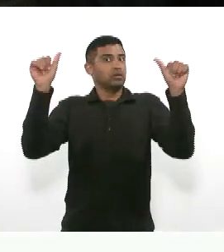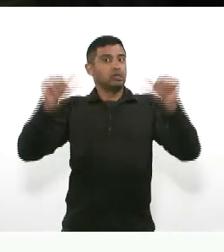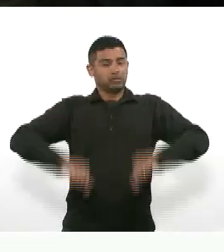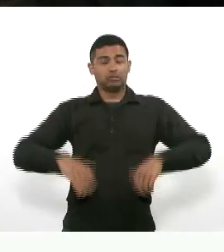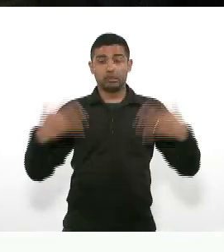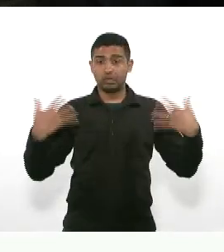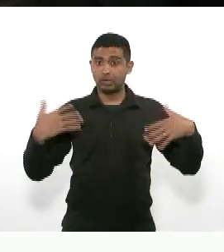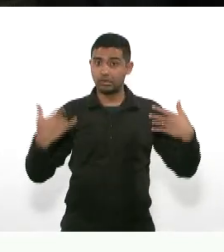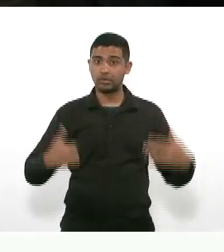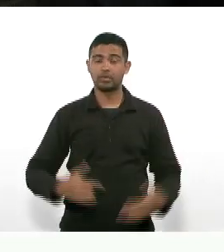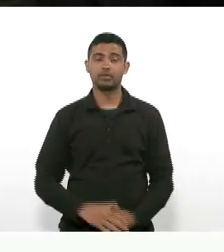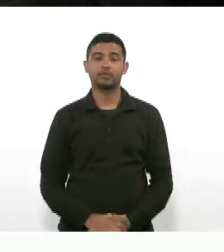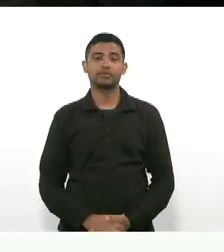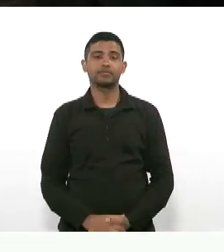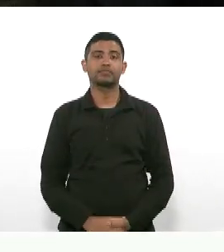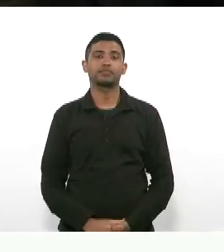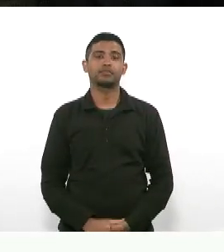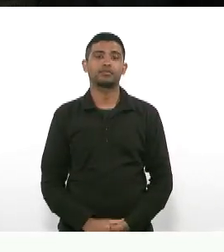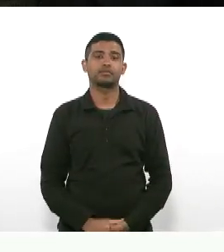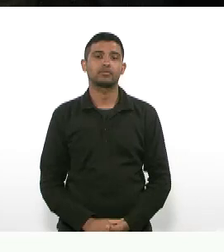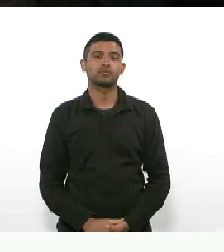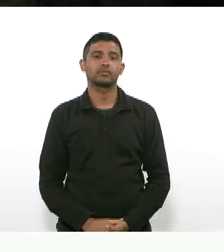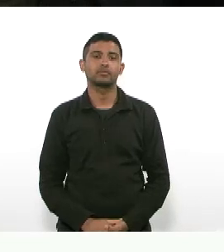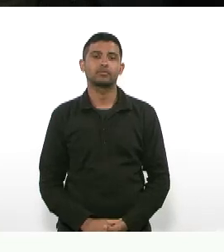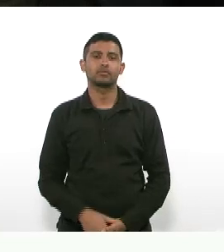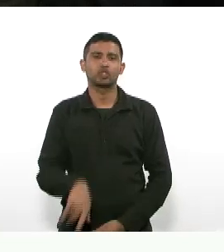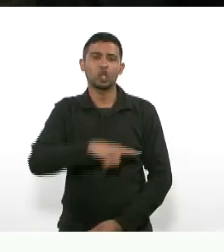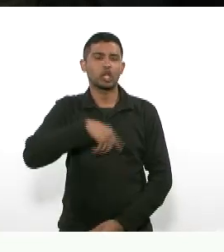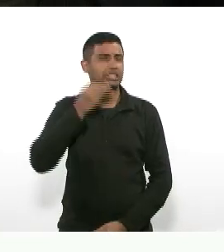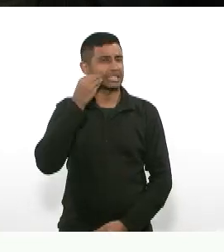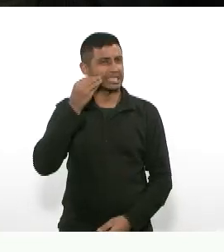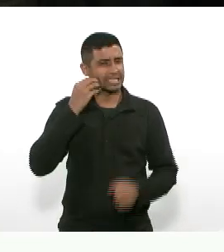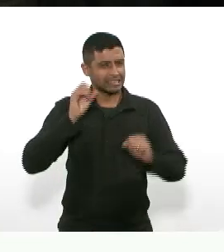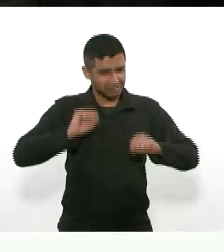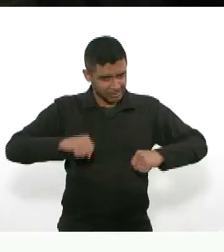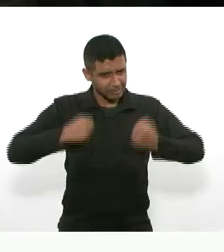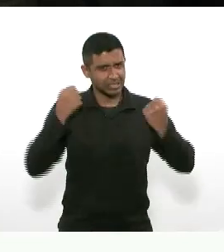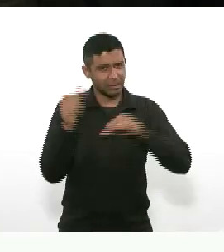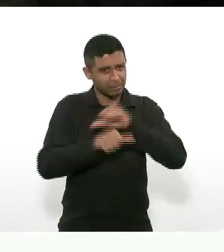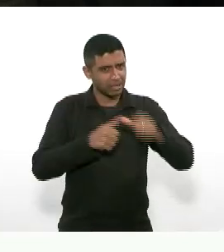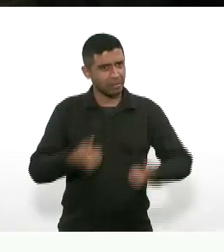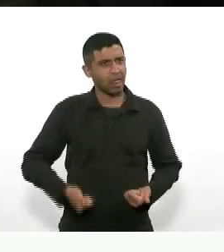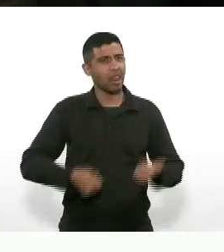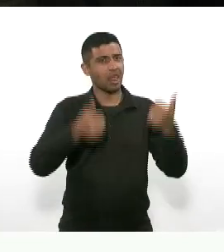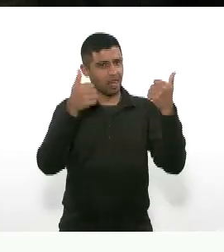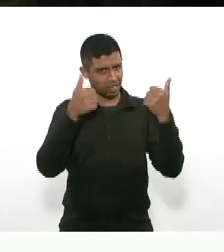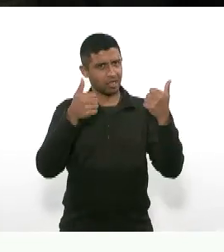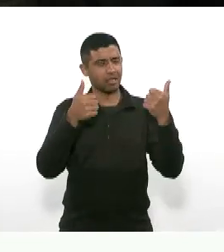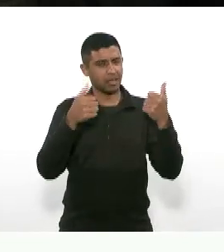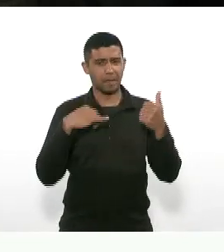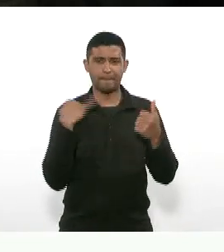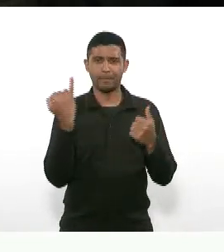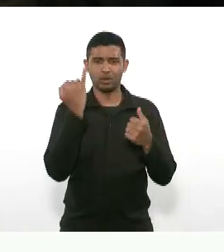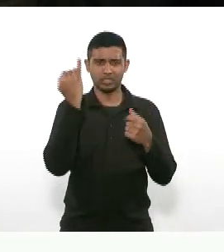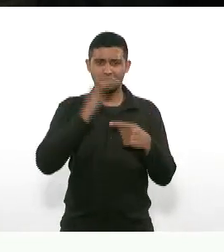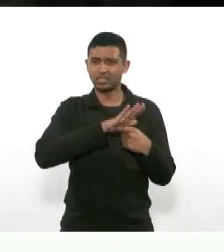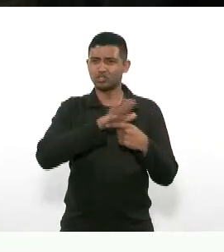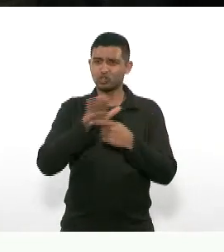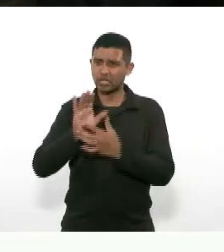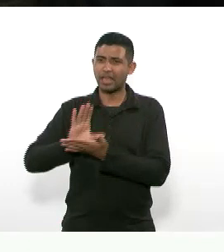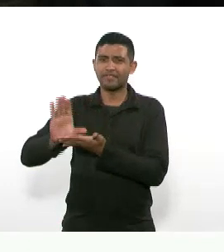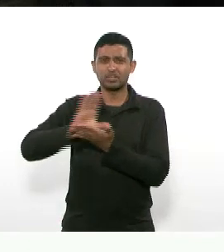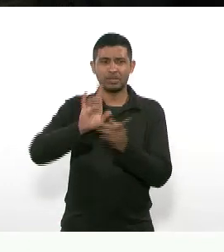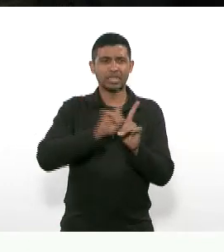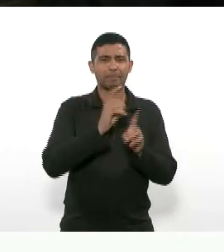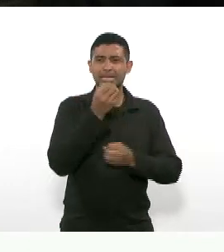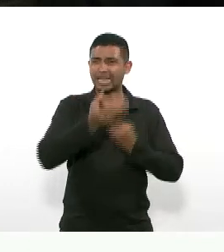federativas do país. A retomada da segurança pública é muito importante para a atração de investimentos e geração de emprego no Estado.